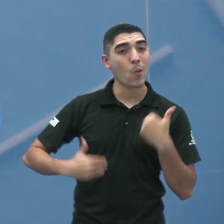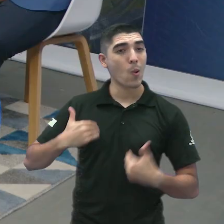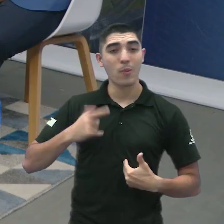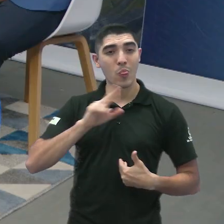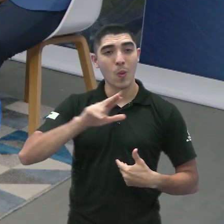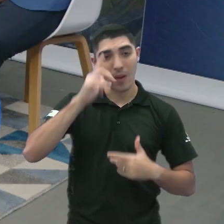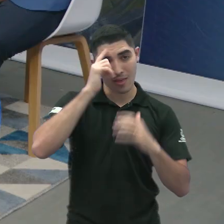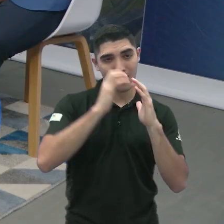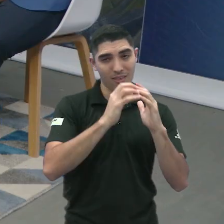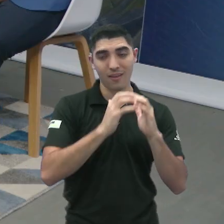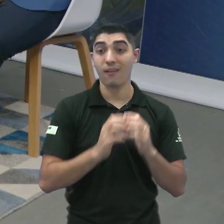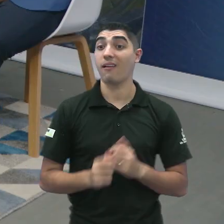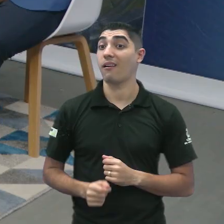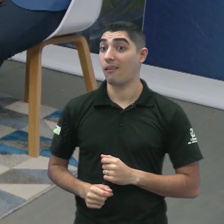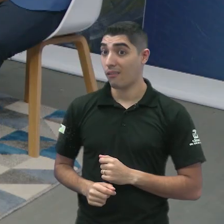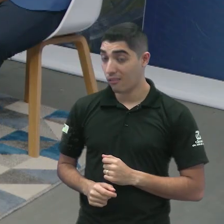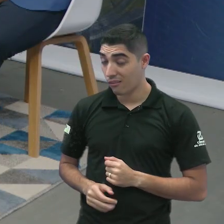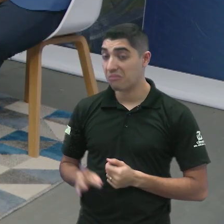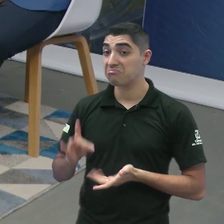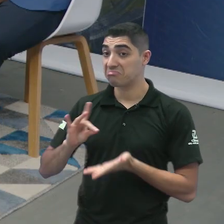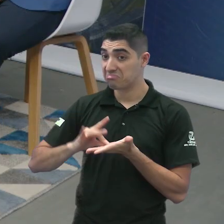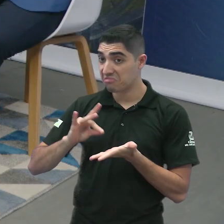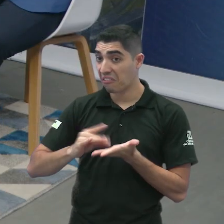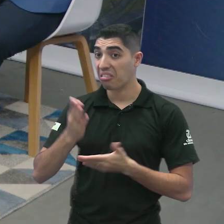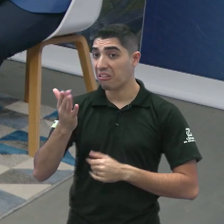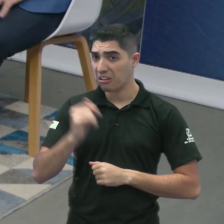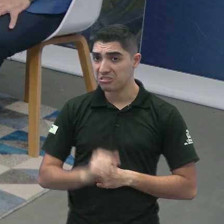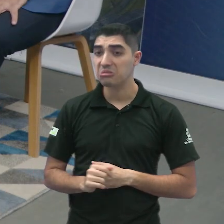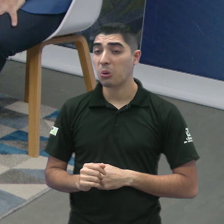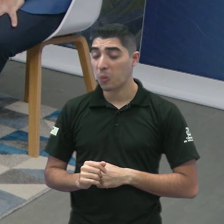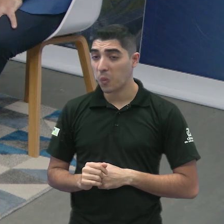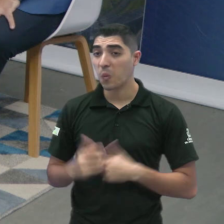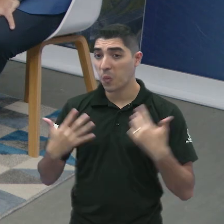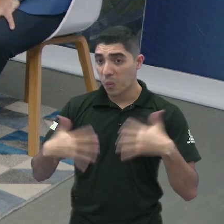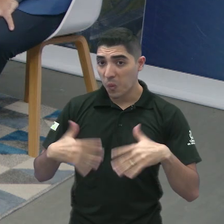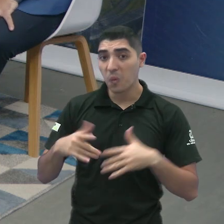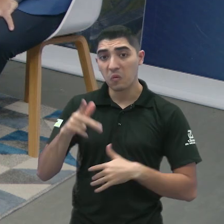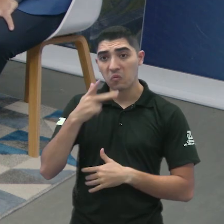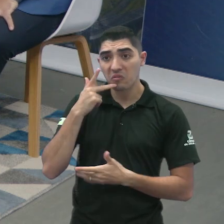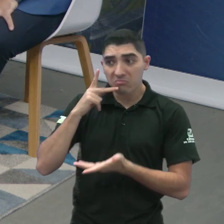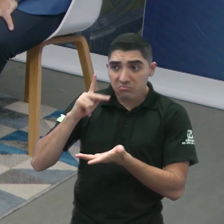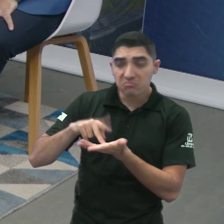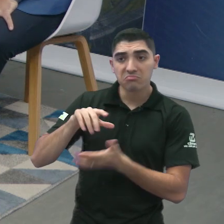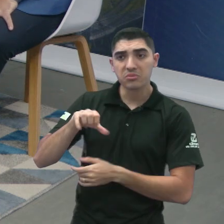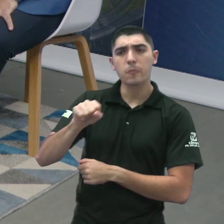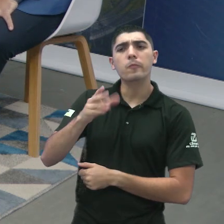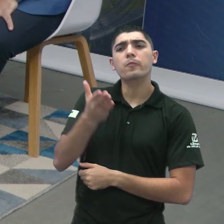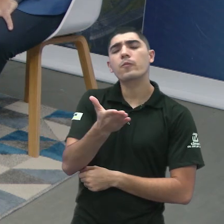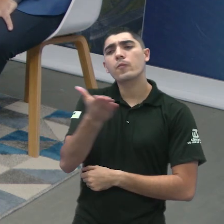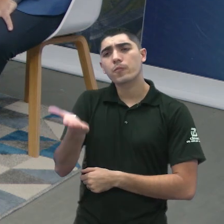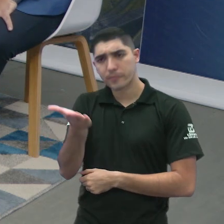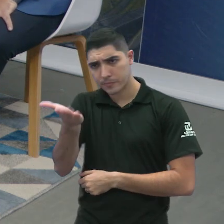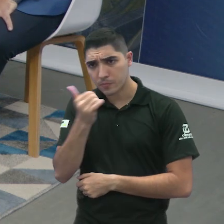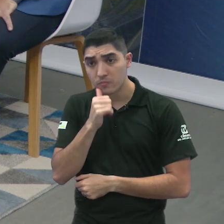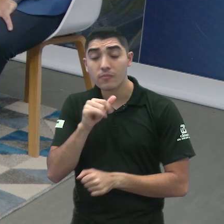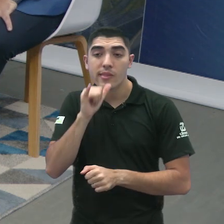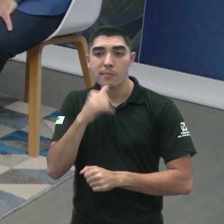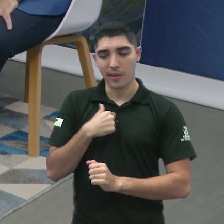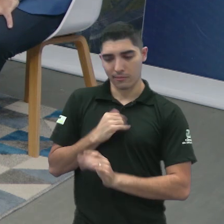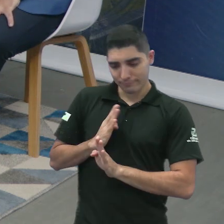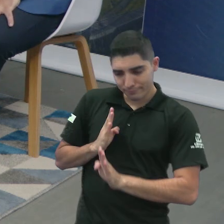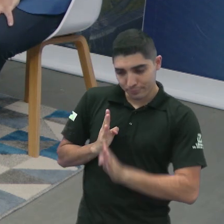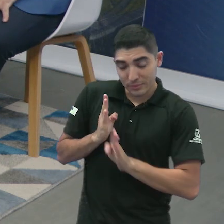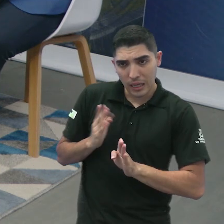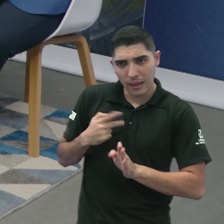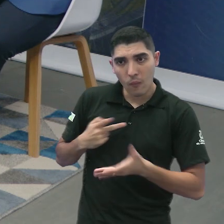certeza. E nessa questão, né, que o doutor falou aí, que a gente está falando, Helena, o diagnóstico errado, né, ele